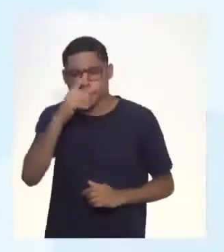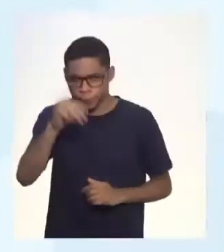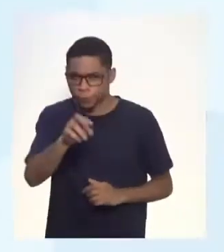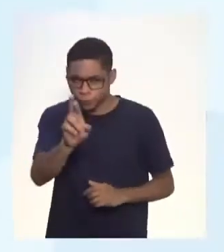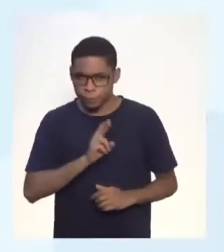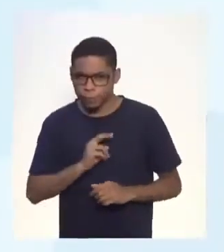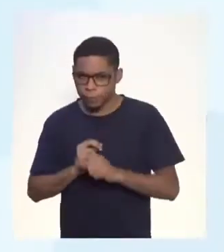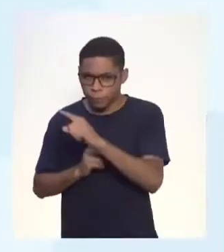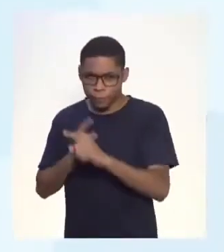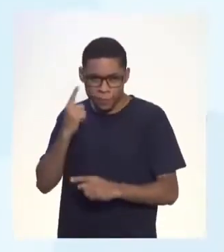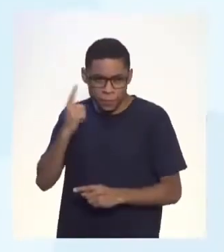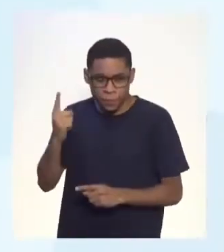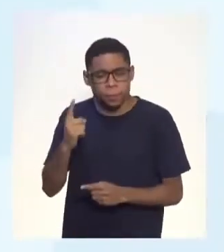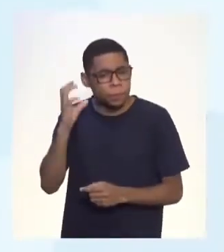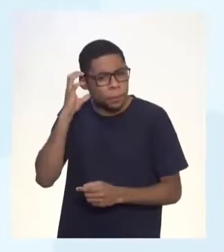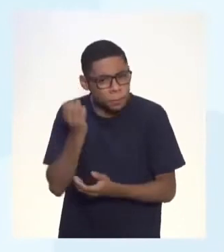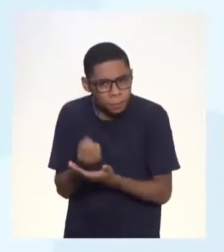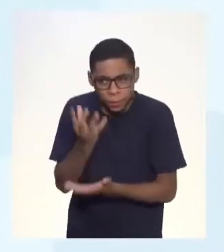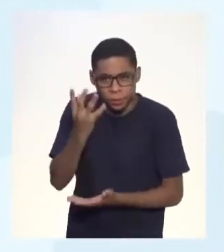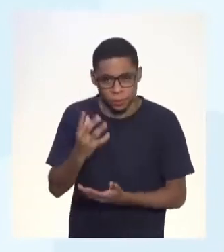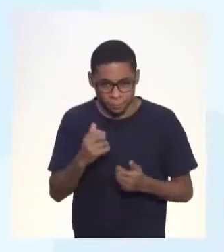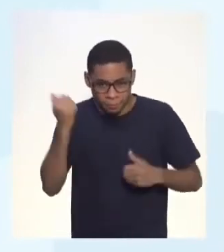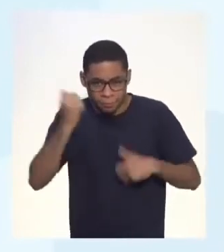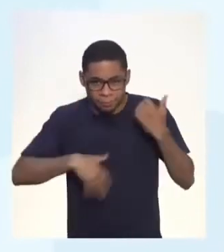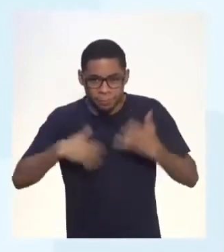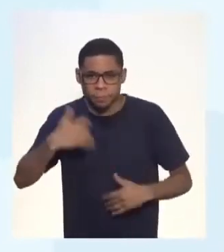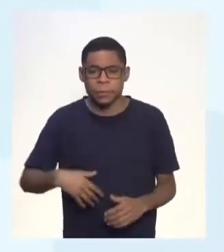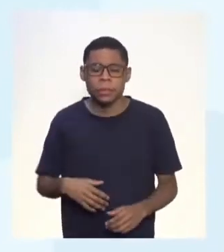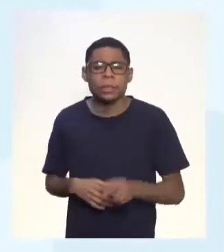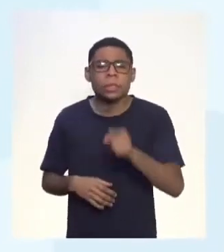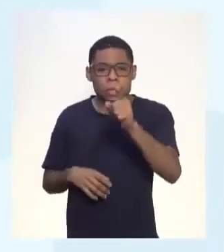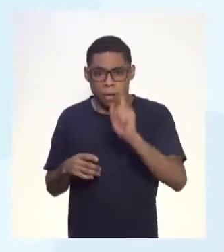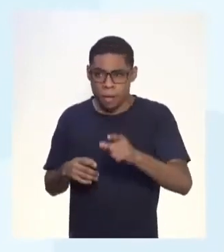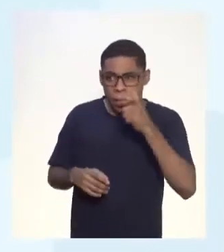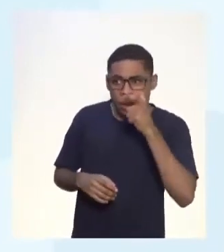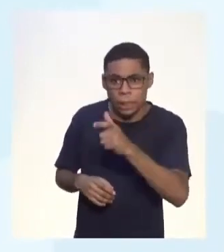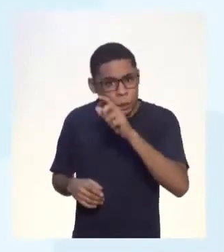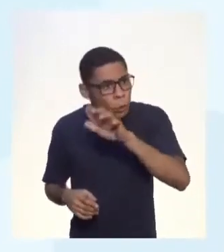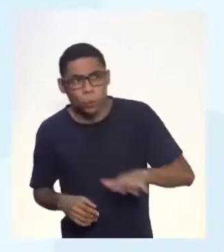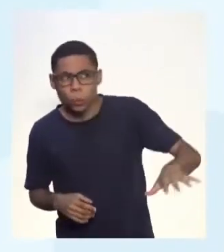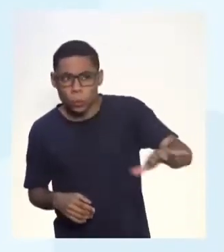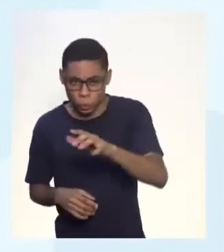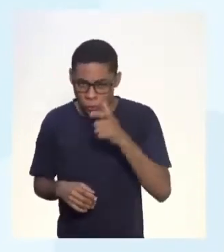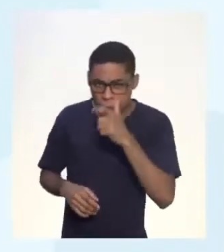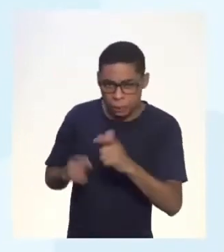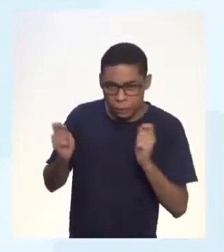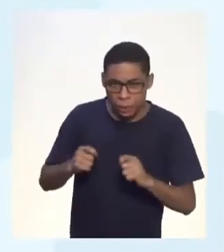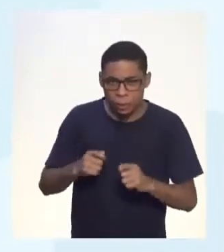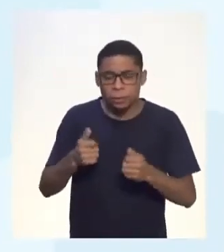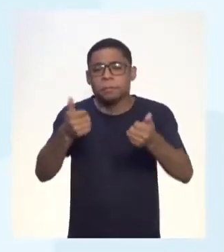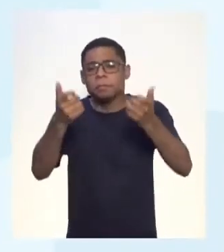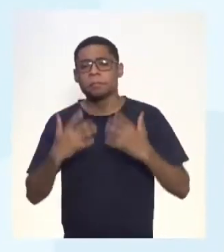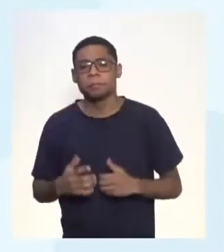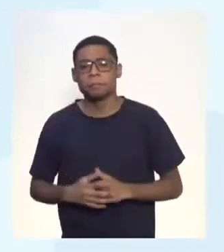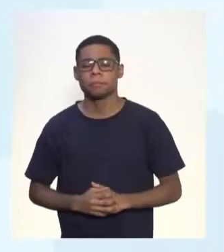que o professor Mauro fez para nós, ele é de interesse público? Explique. Um minuto.